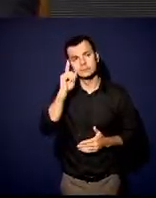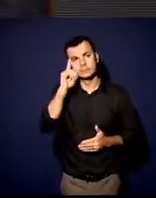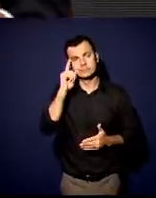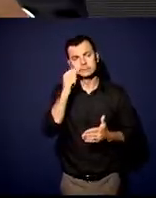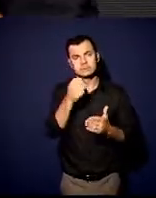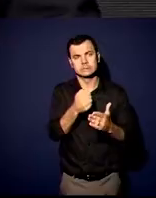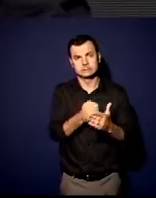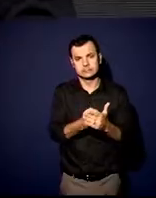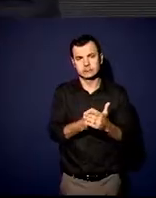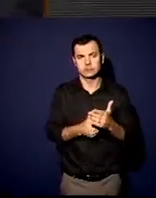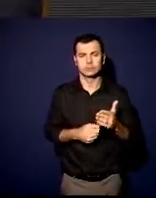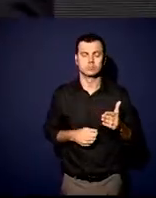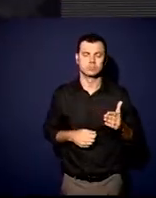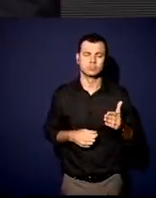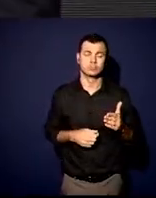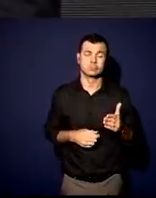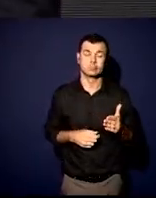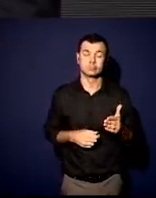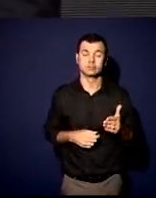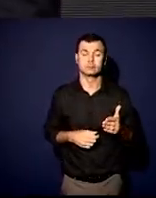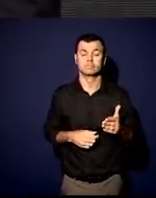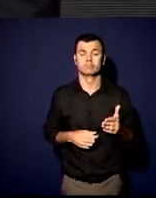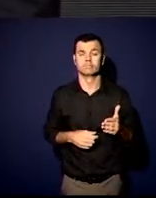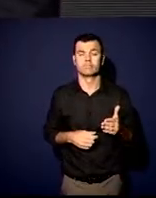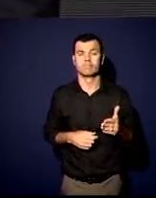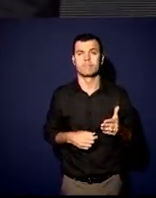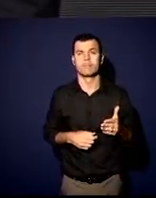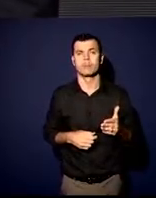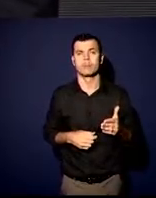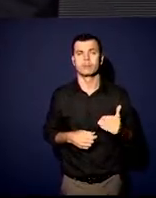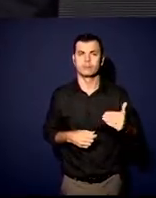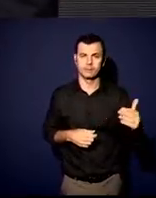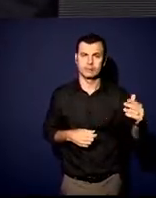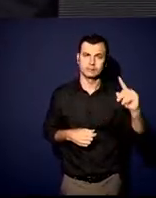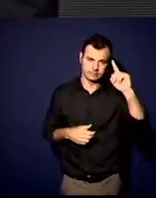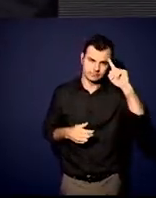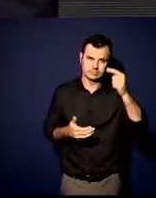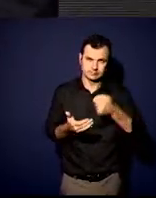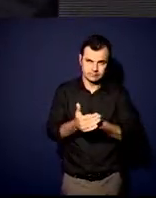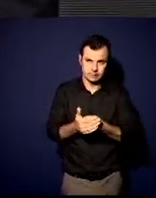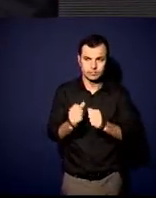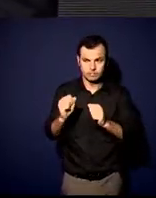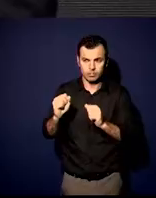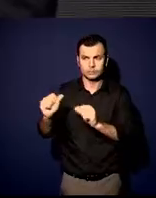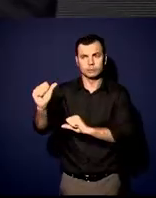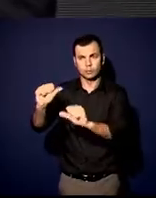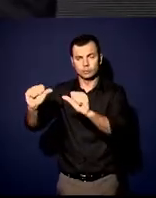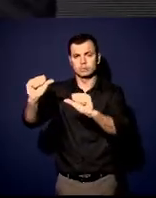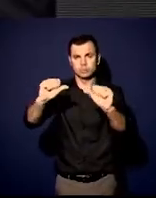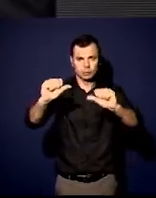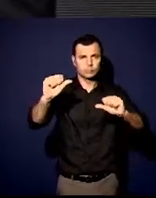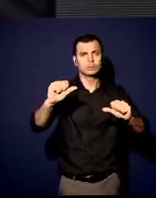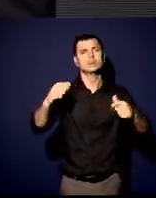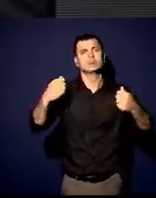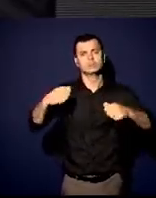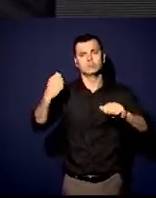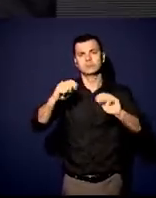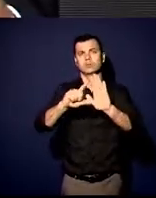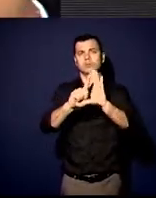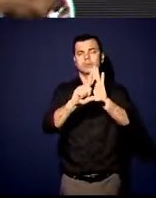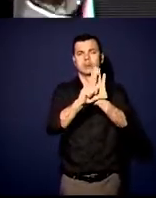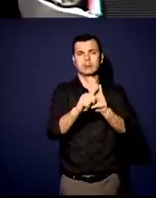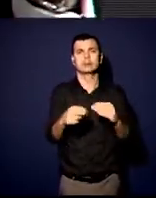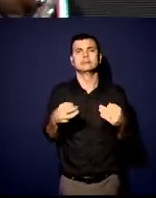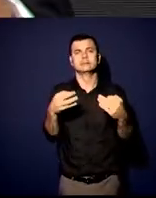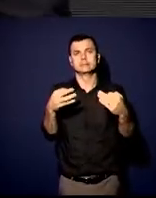num nível de decisões como essa mexeu precisava de uma legislação que